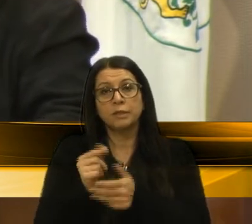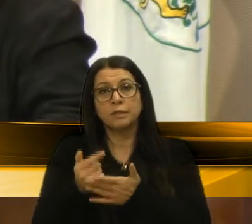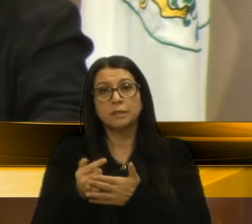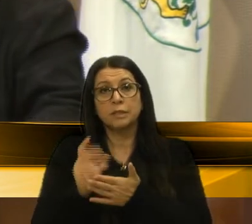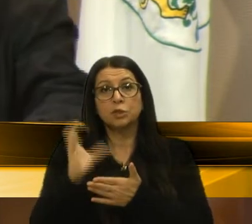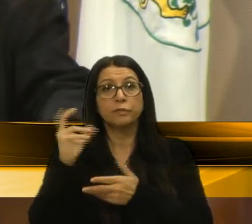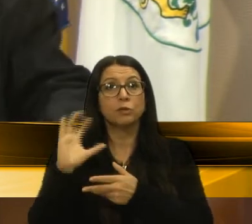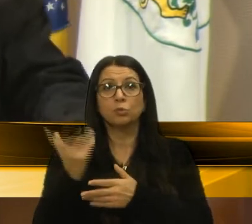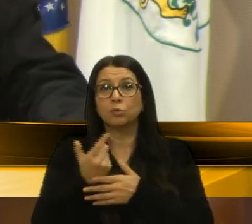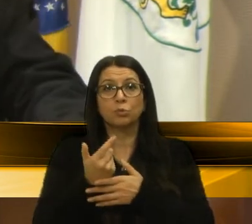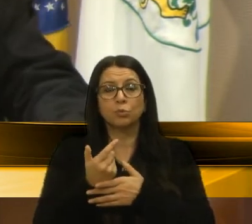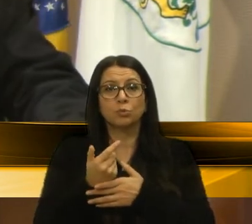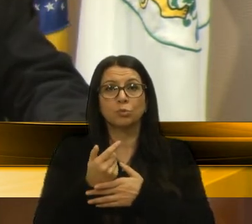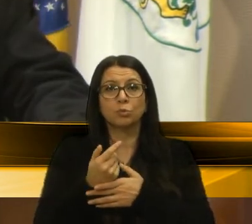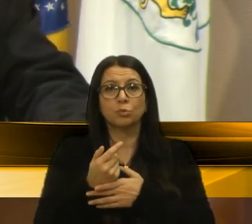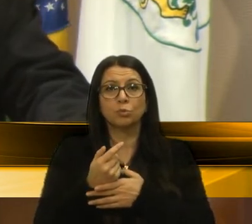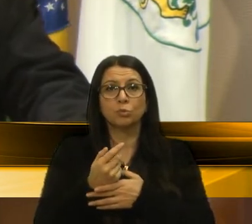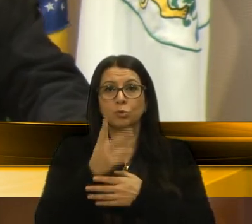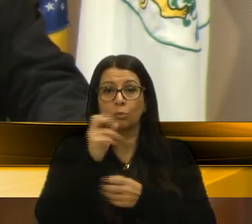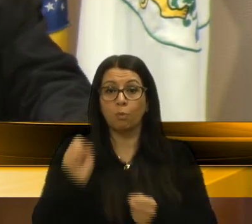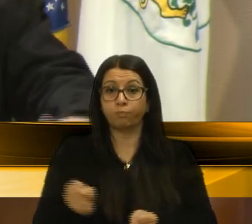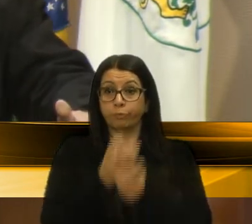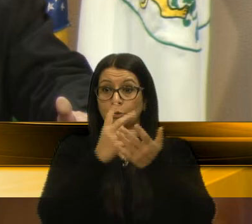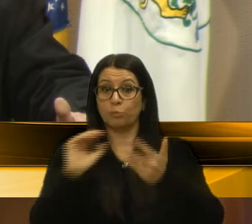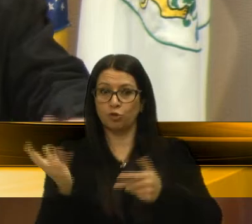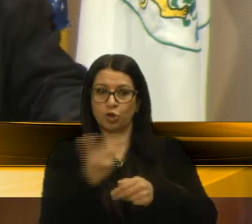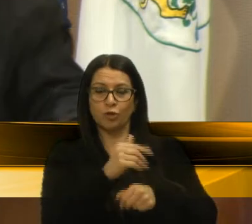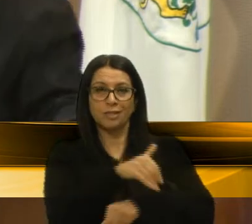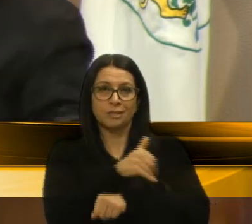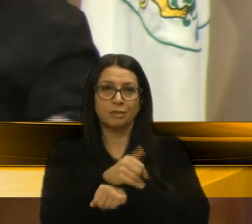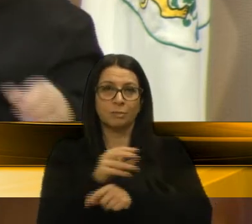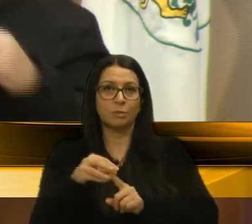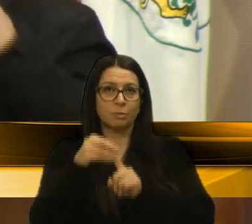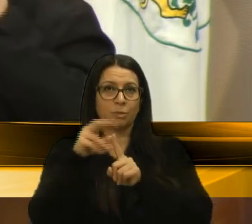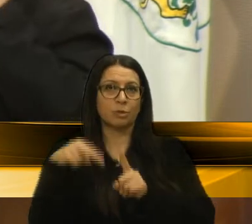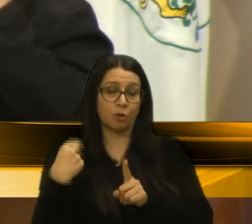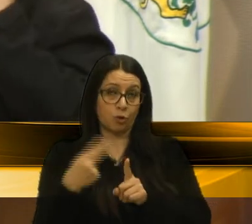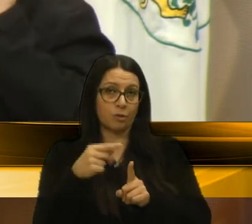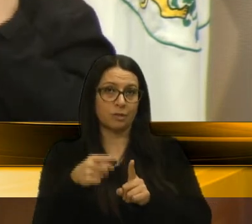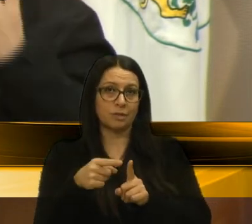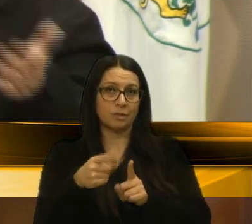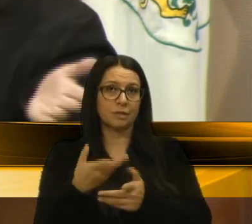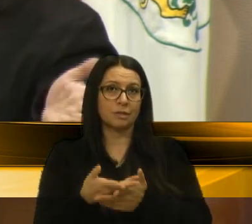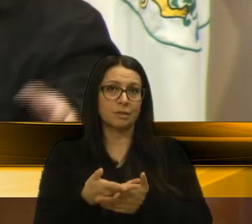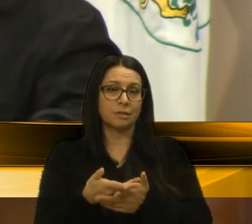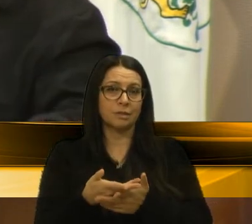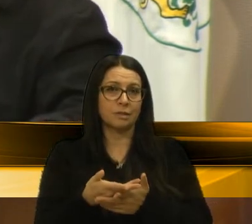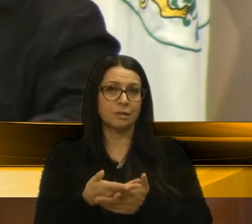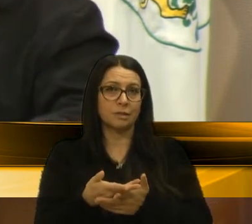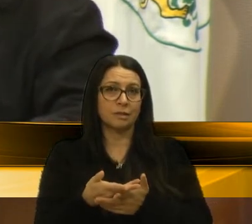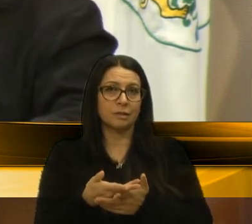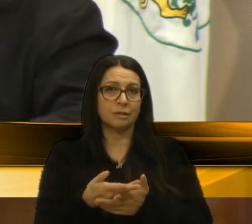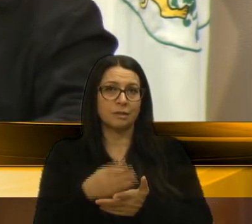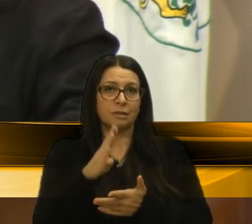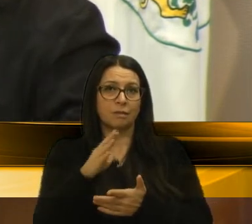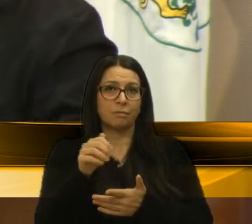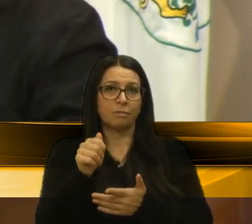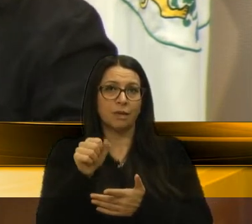resolver tudo na base do dinamite, né? Principalmente nós que estamos aqui em cima basicamente do basalto,